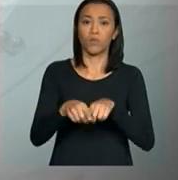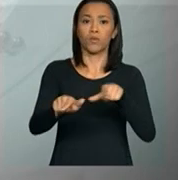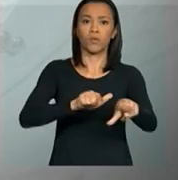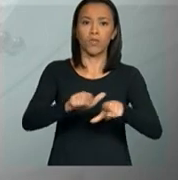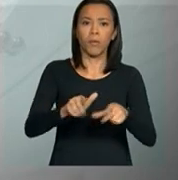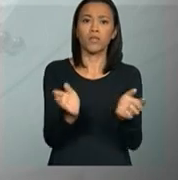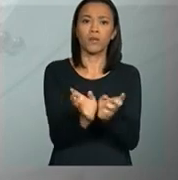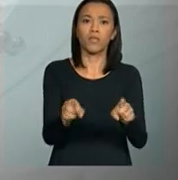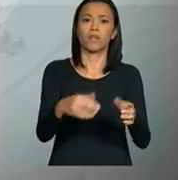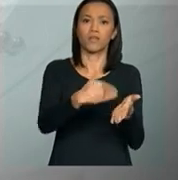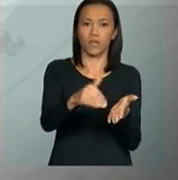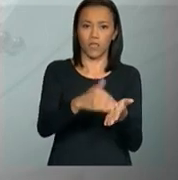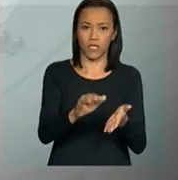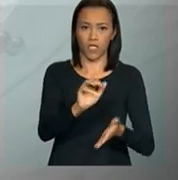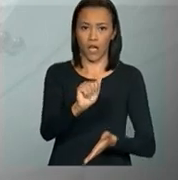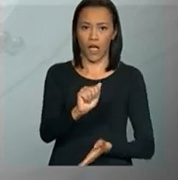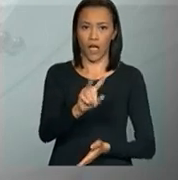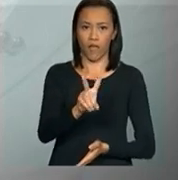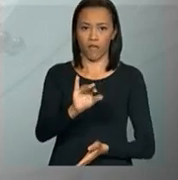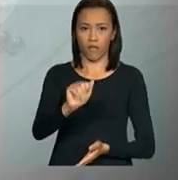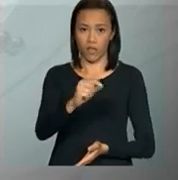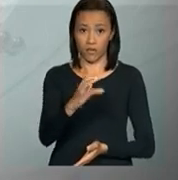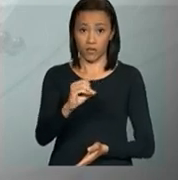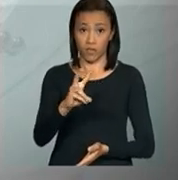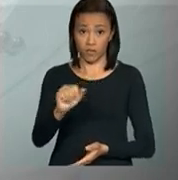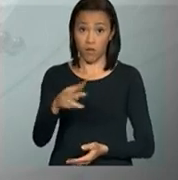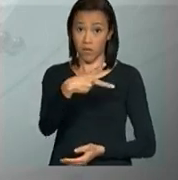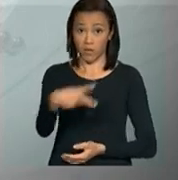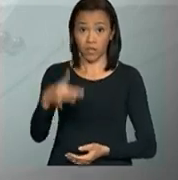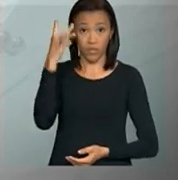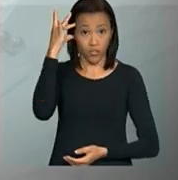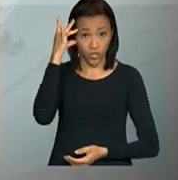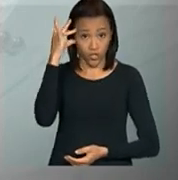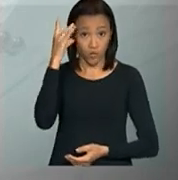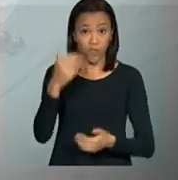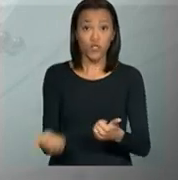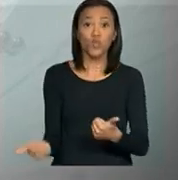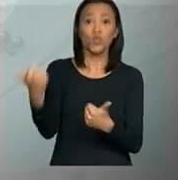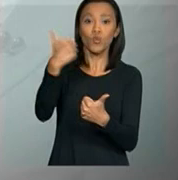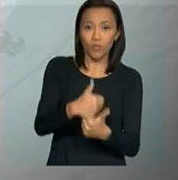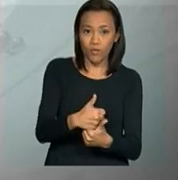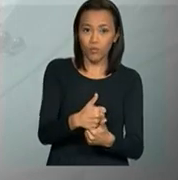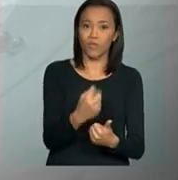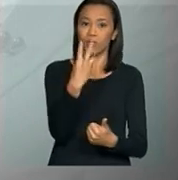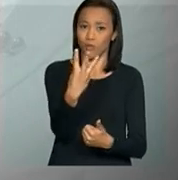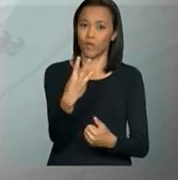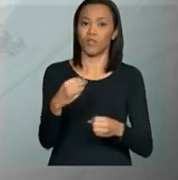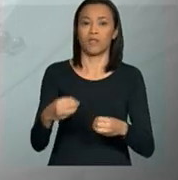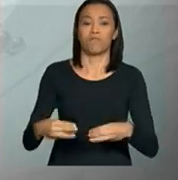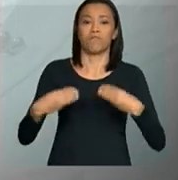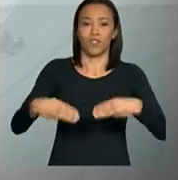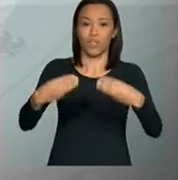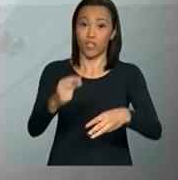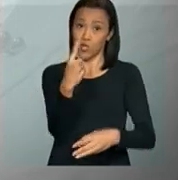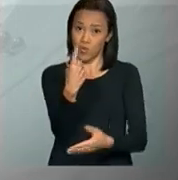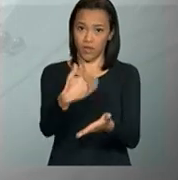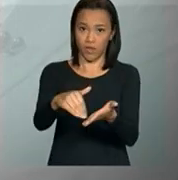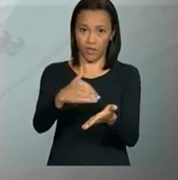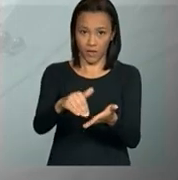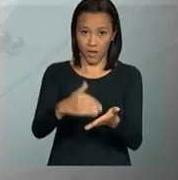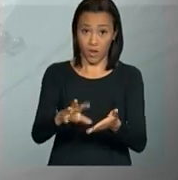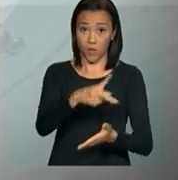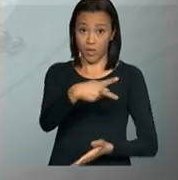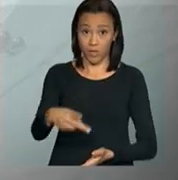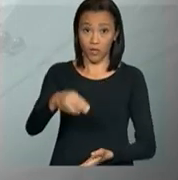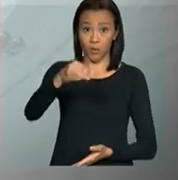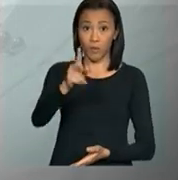Aviação Civil a presidenta de osef fez substituições em dois Ministérios e uma secretaria o presidente do